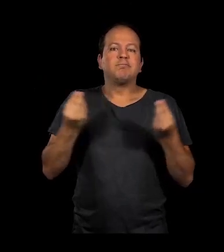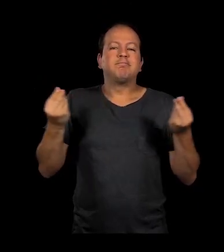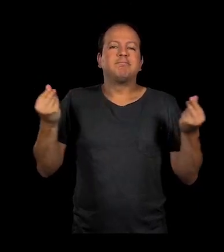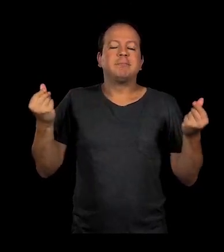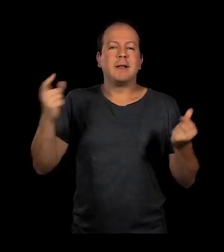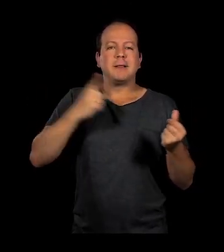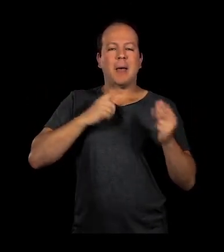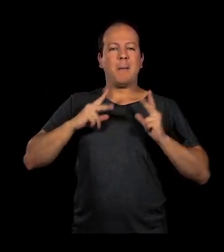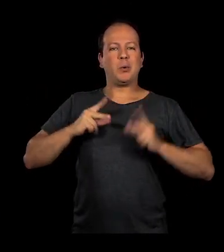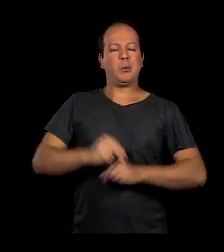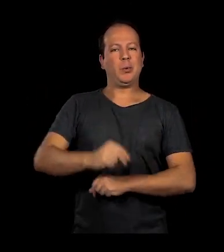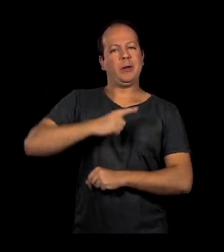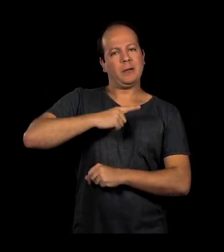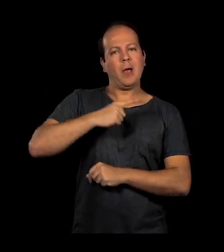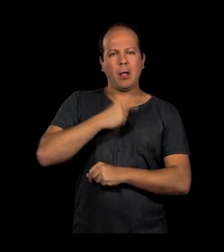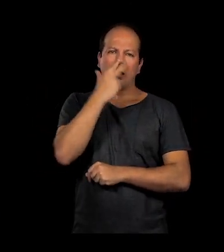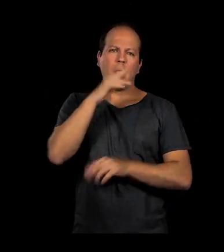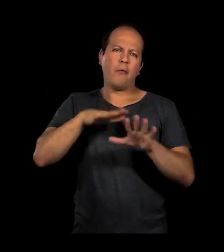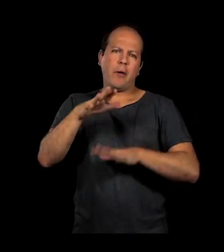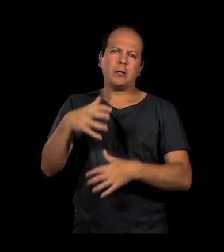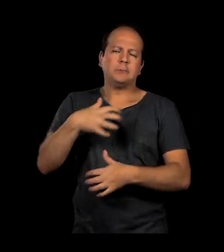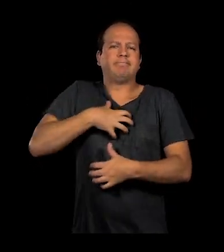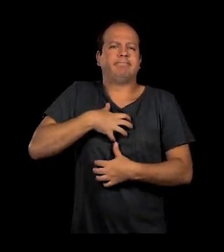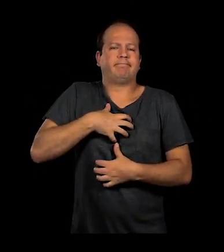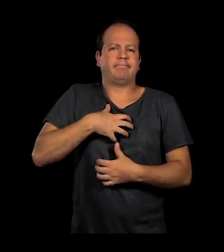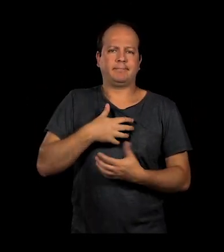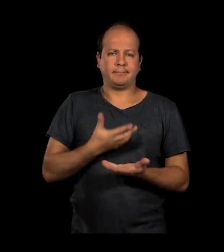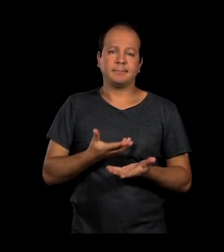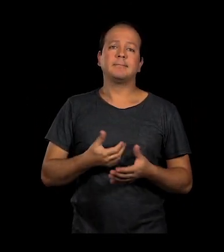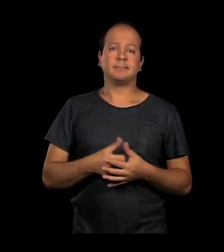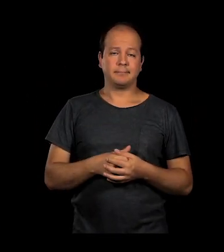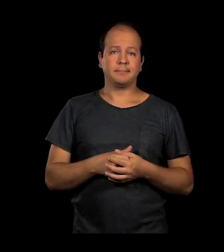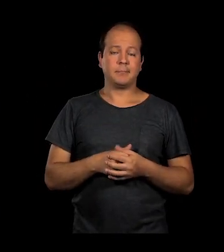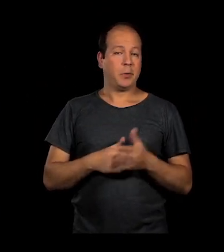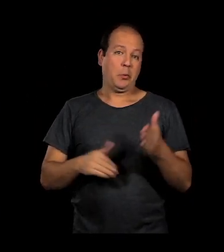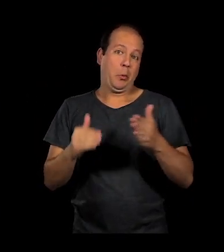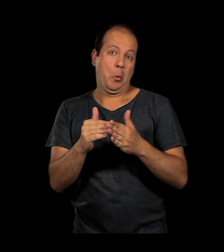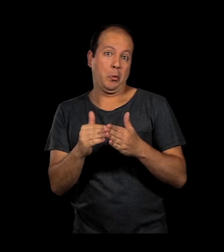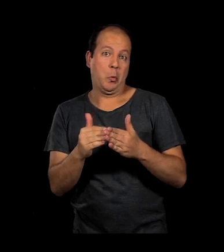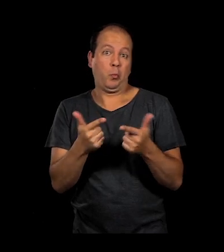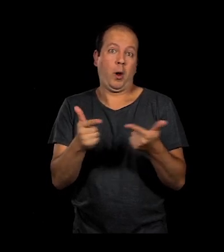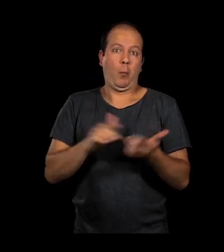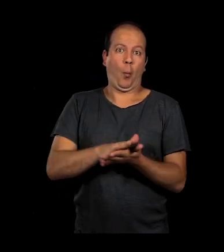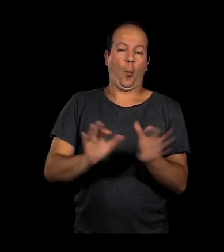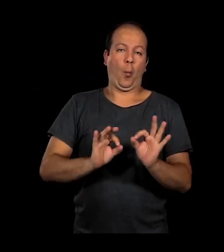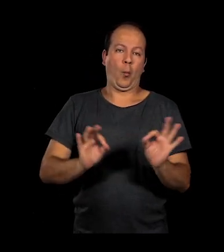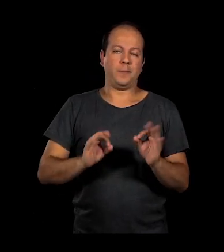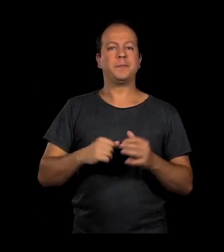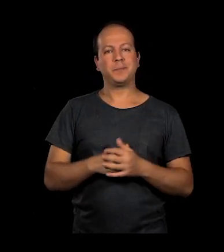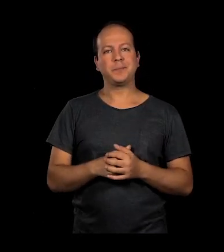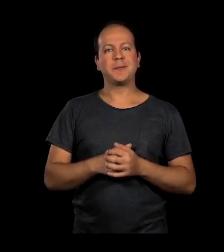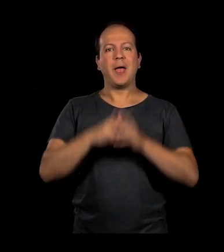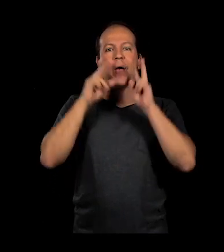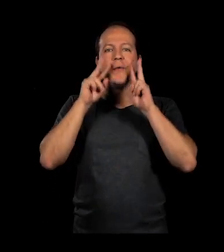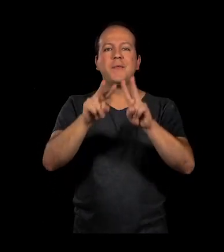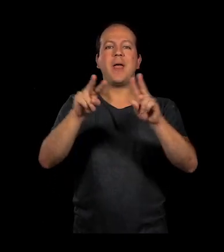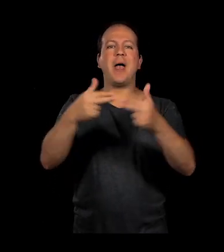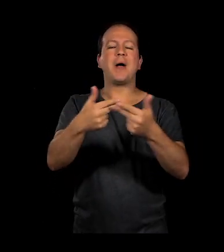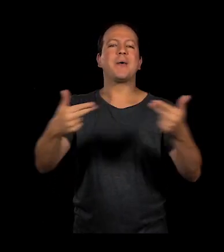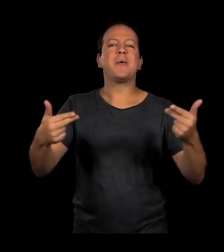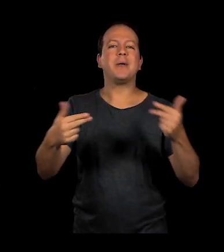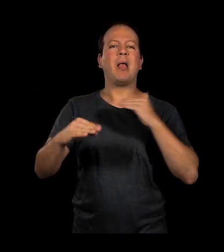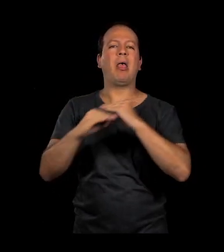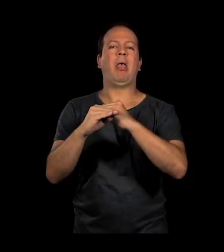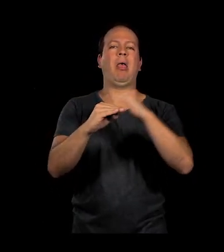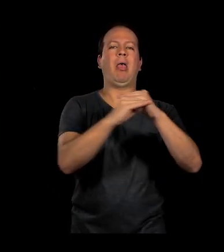tem a produtora talvez tenha esse estilo nem todos a gente vê as coisas de um jeito muito